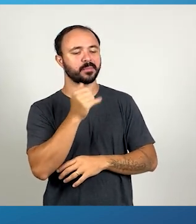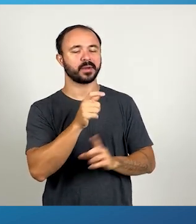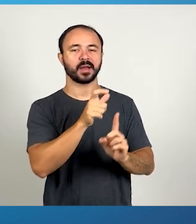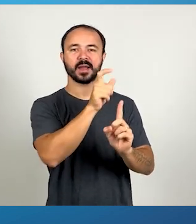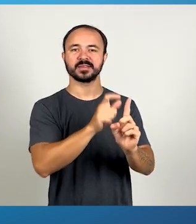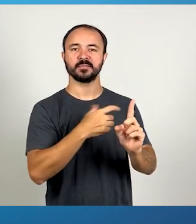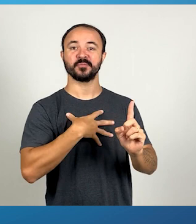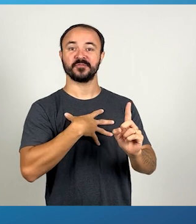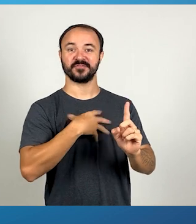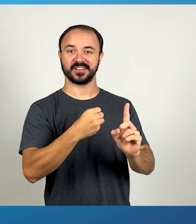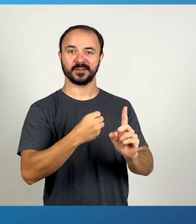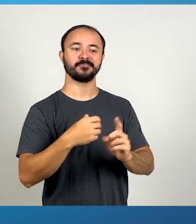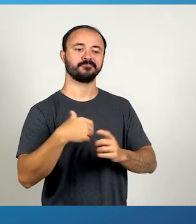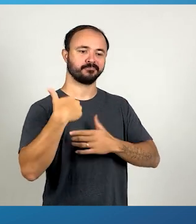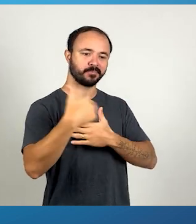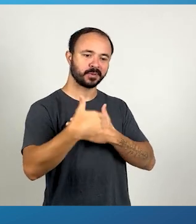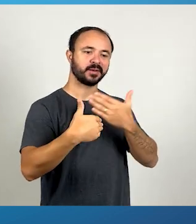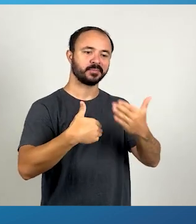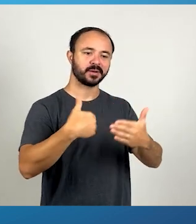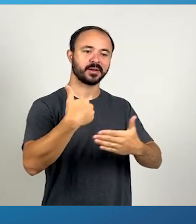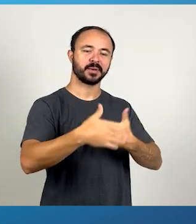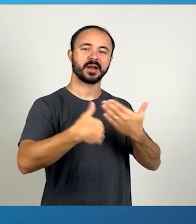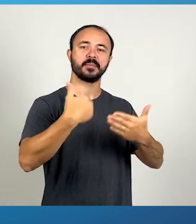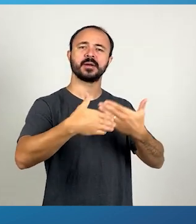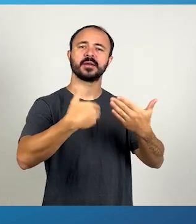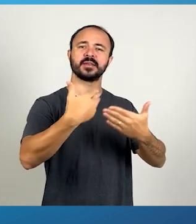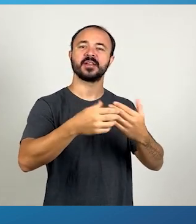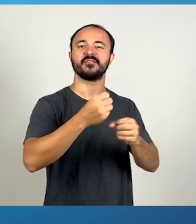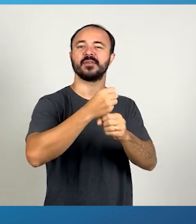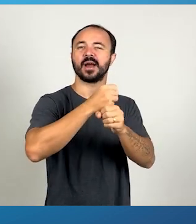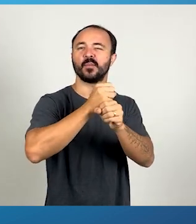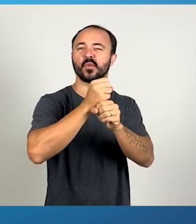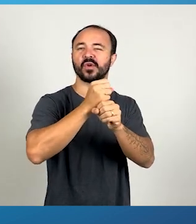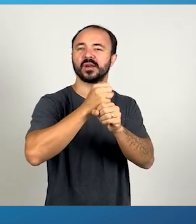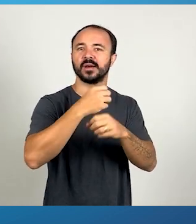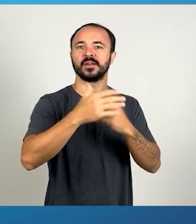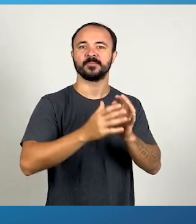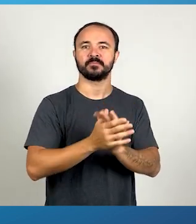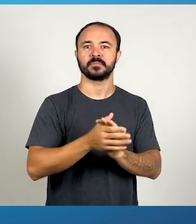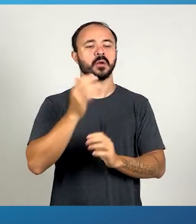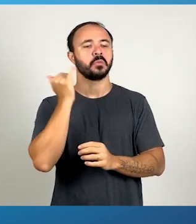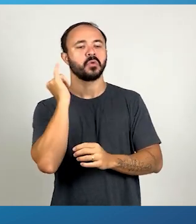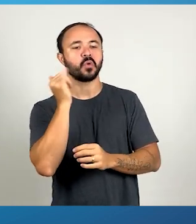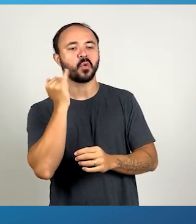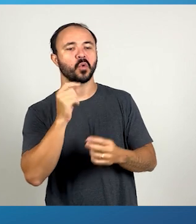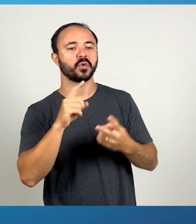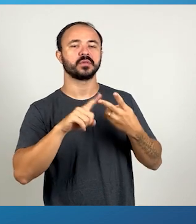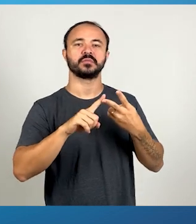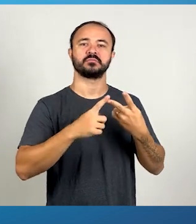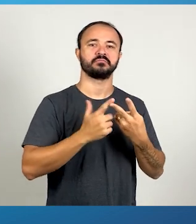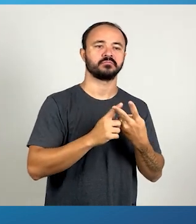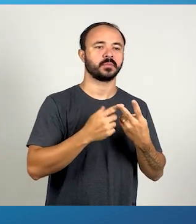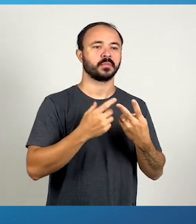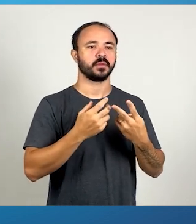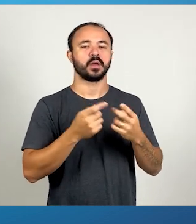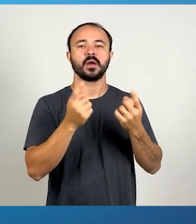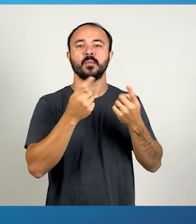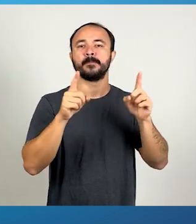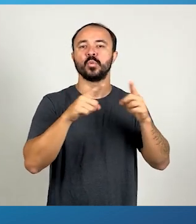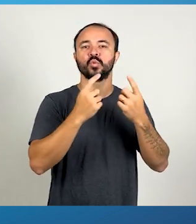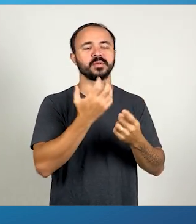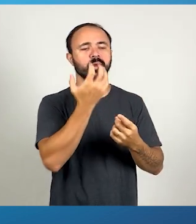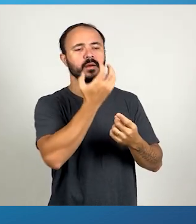contada, oral. Isso inclui contos, canções e lendas que nos ajudam